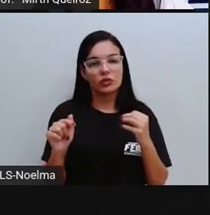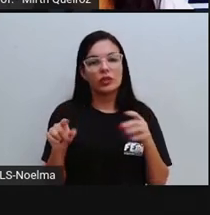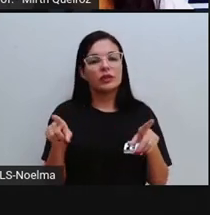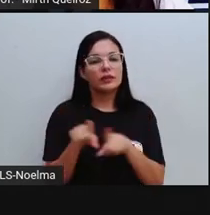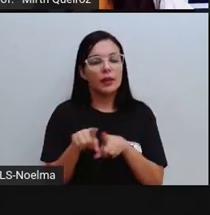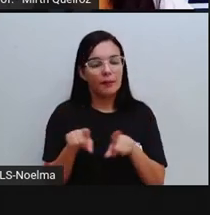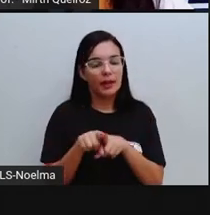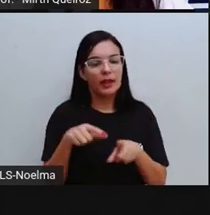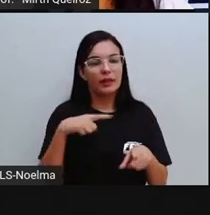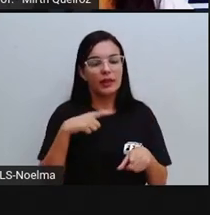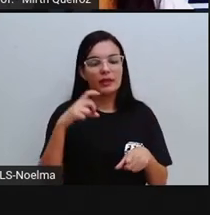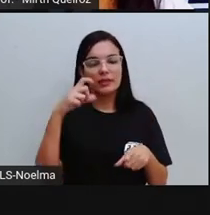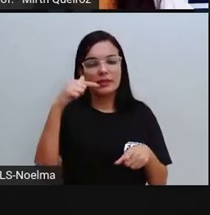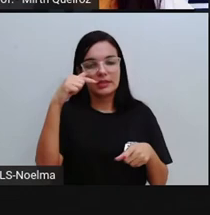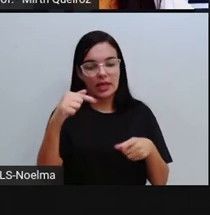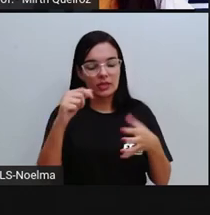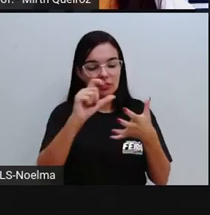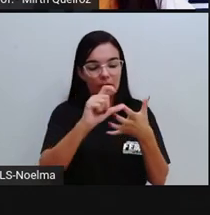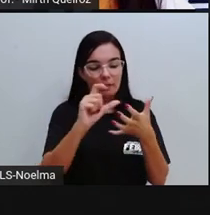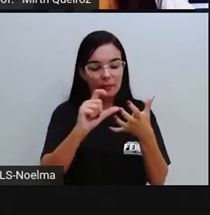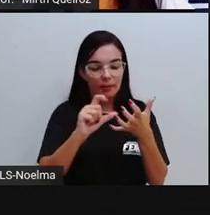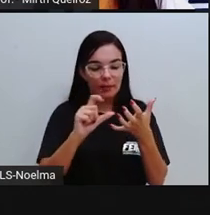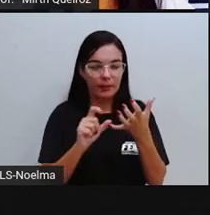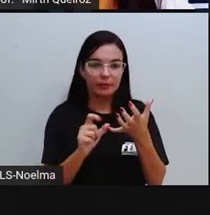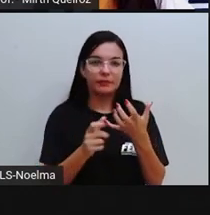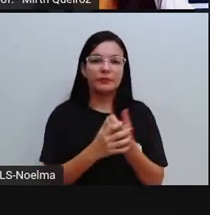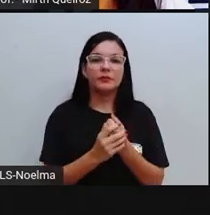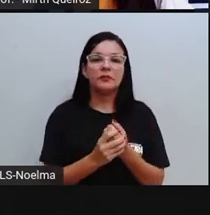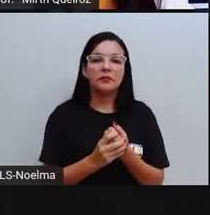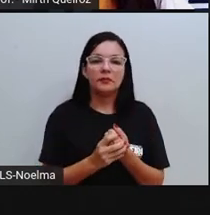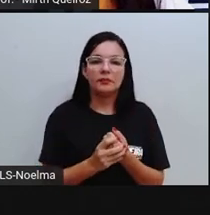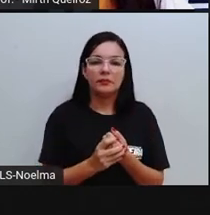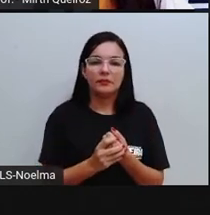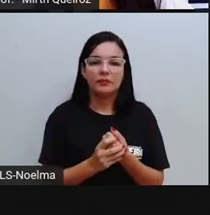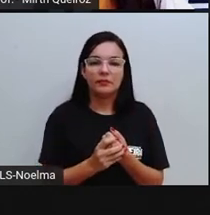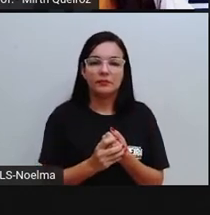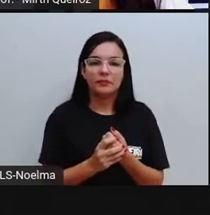1, 2, 3, 4, 5, 6, 7. Tá vendo? 7 sílabas poéticas. No quinto verso.